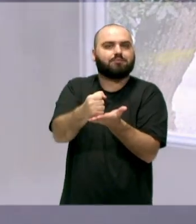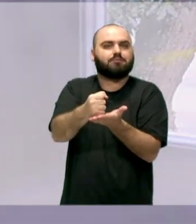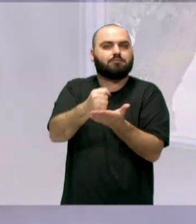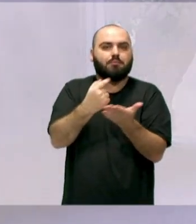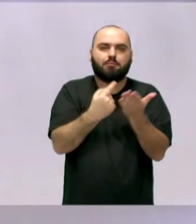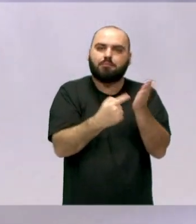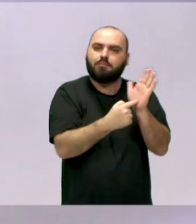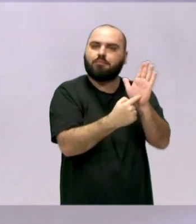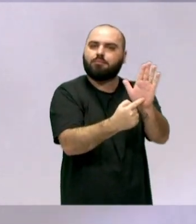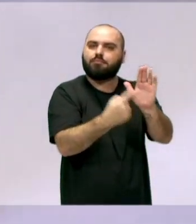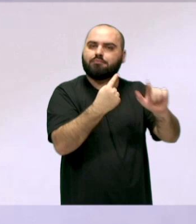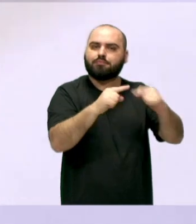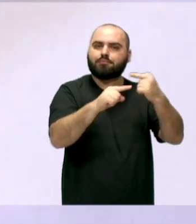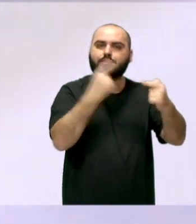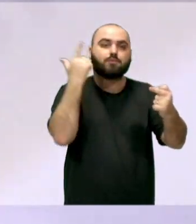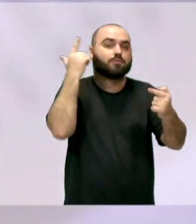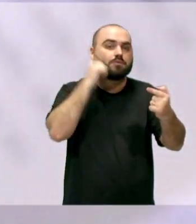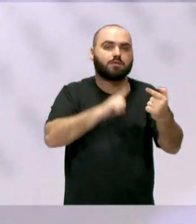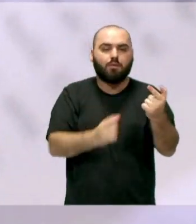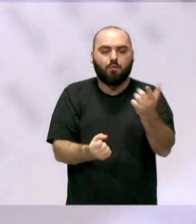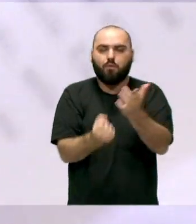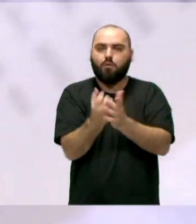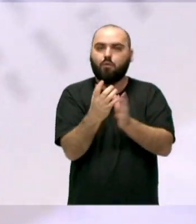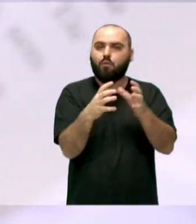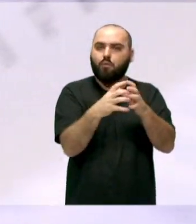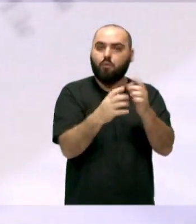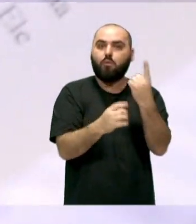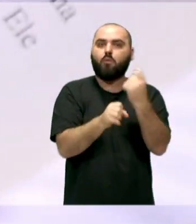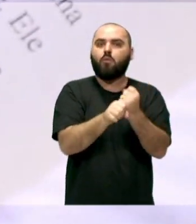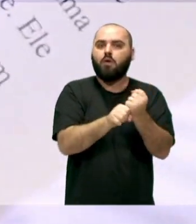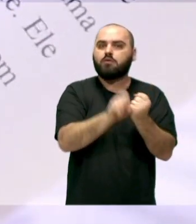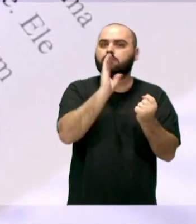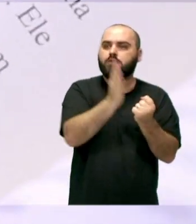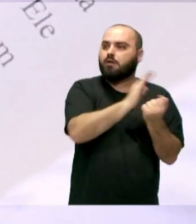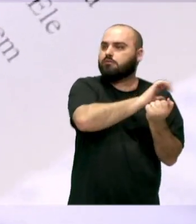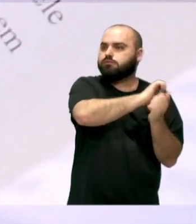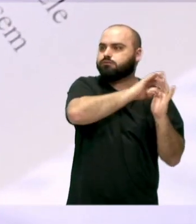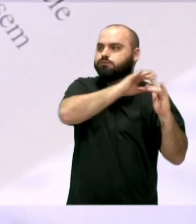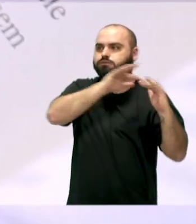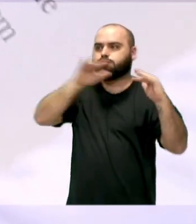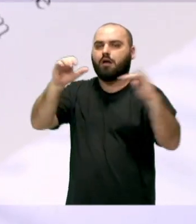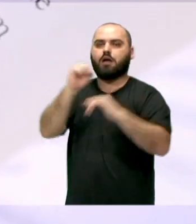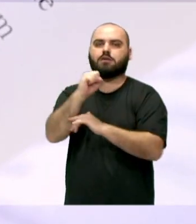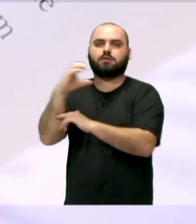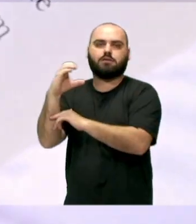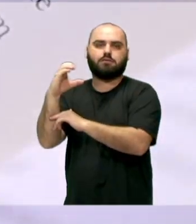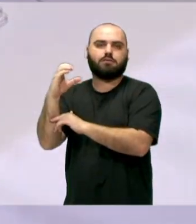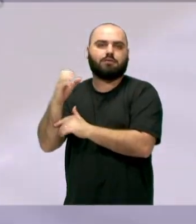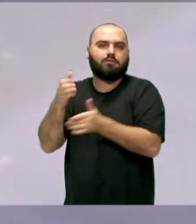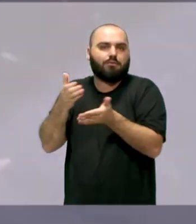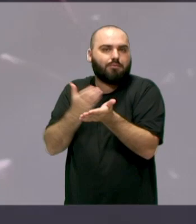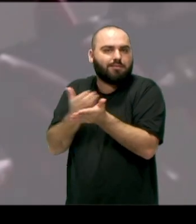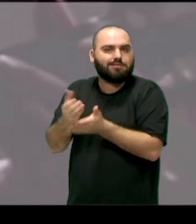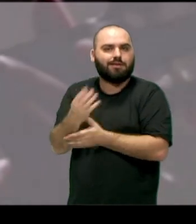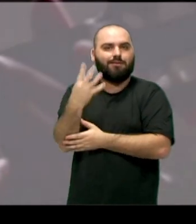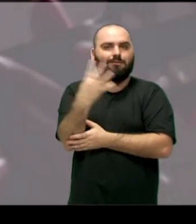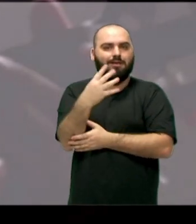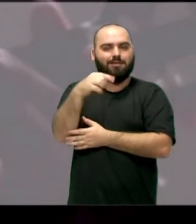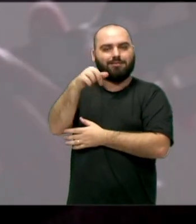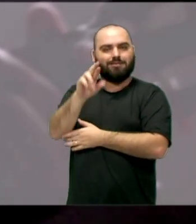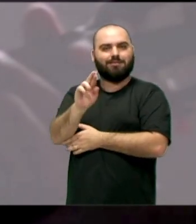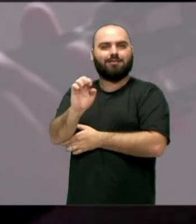começou a tocar por todo o estado de Santa Catarina. Nascia assim o Quarta Redenção.